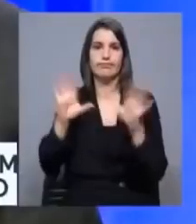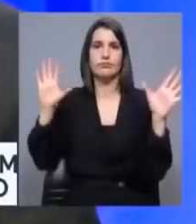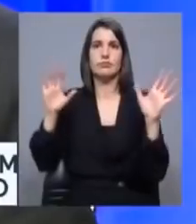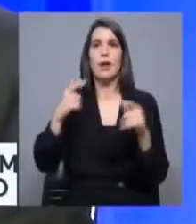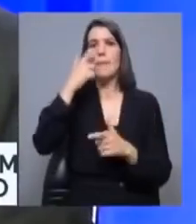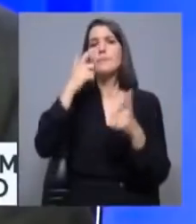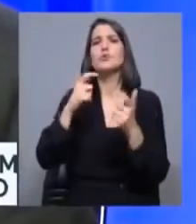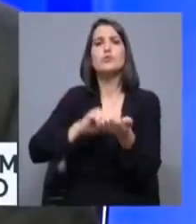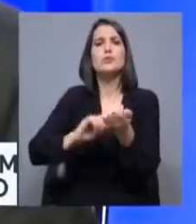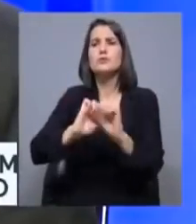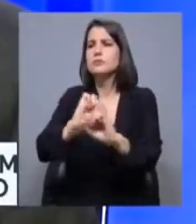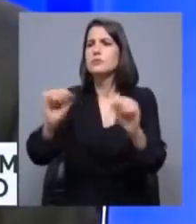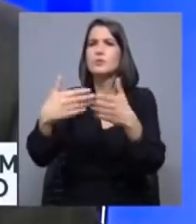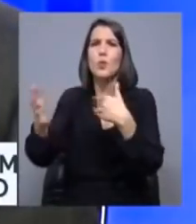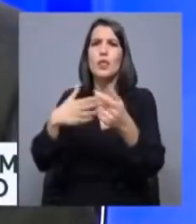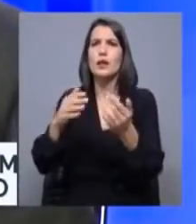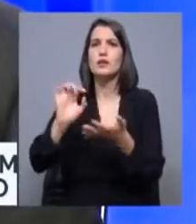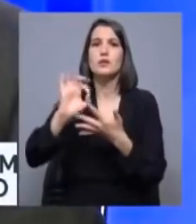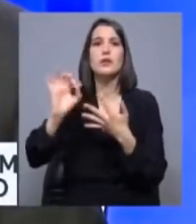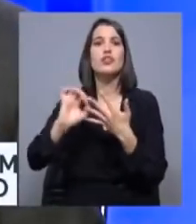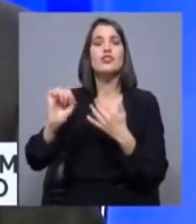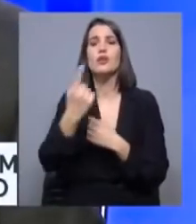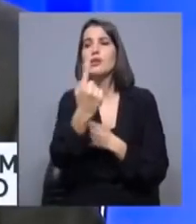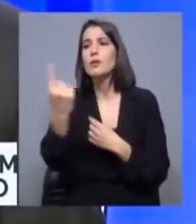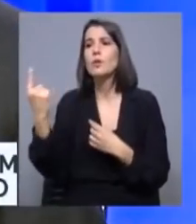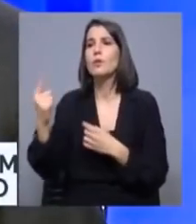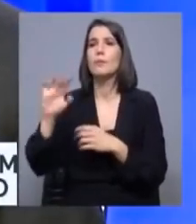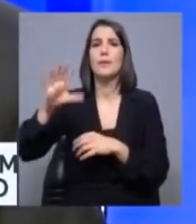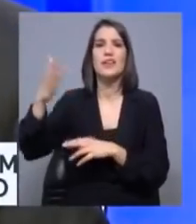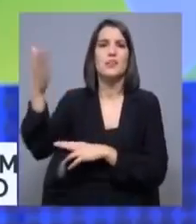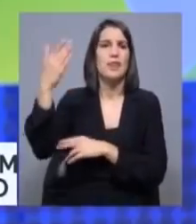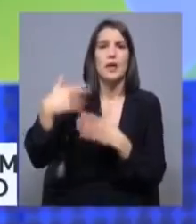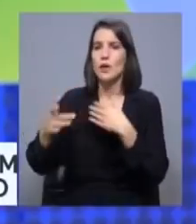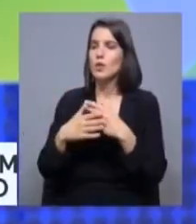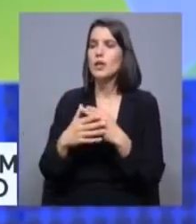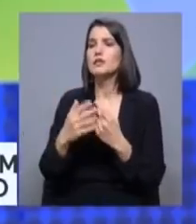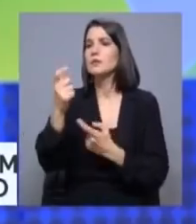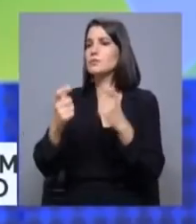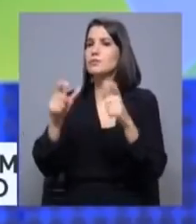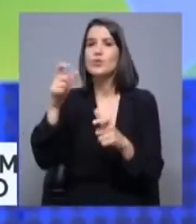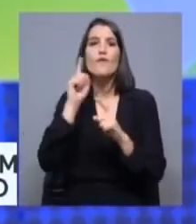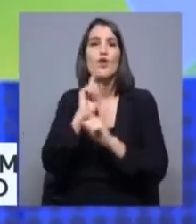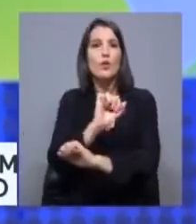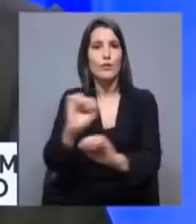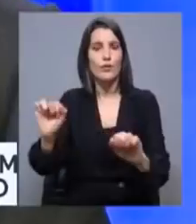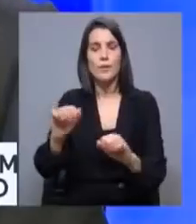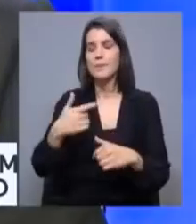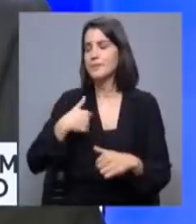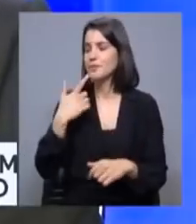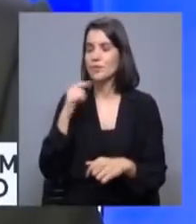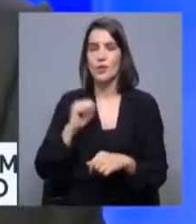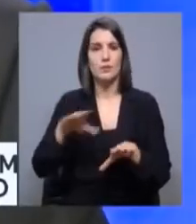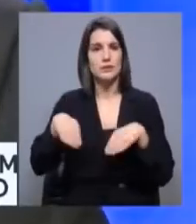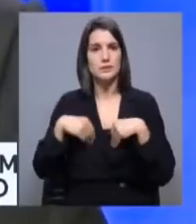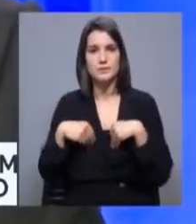valem por si independentemente das suas características individuais ou nacionais ou seja e nesse sentido não podemos encarar umas as